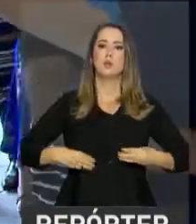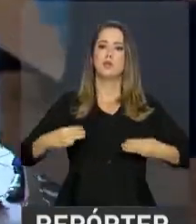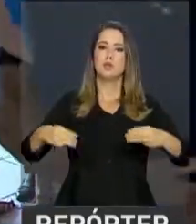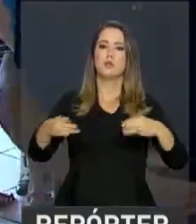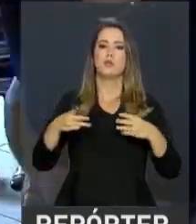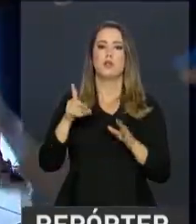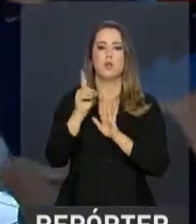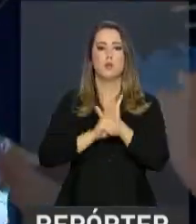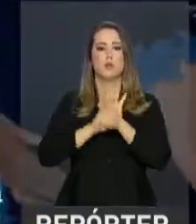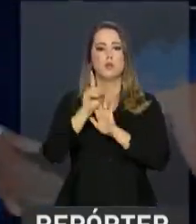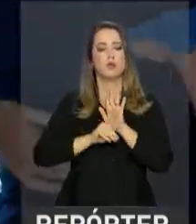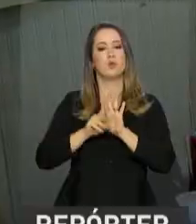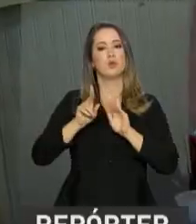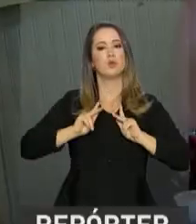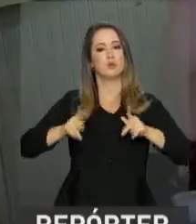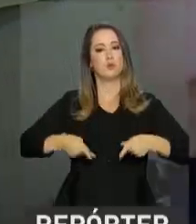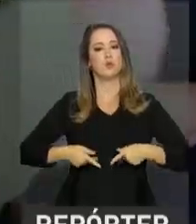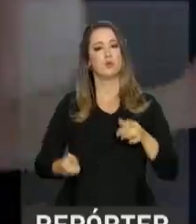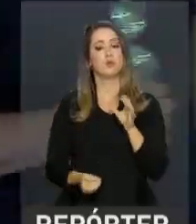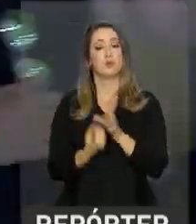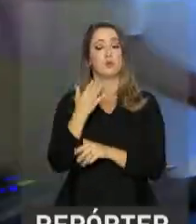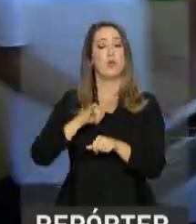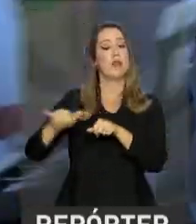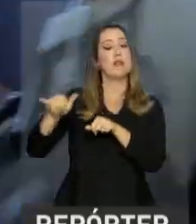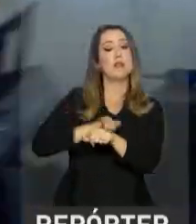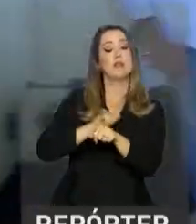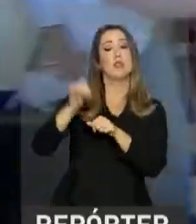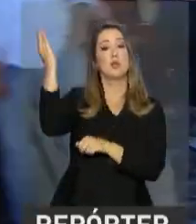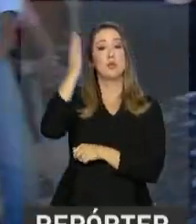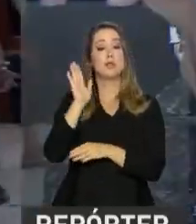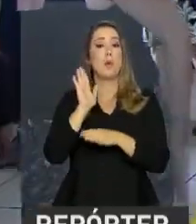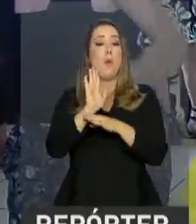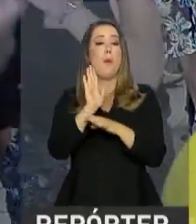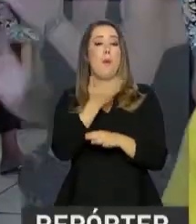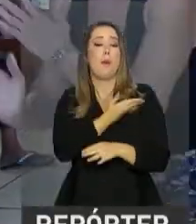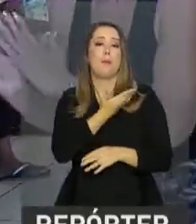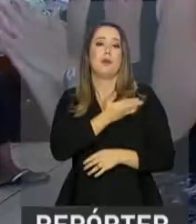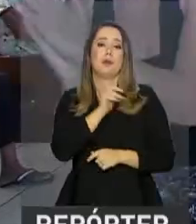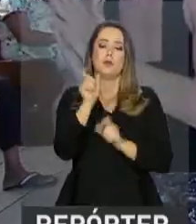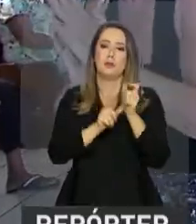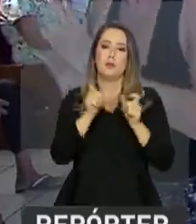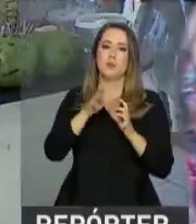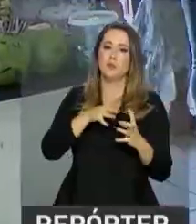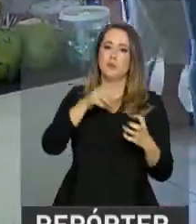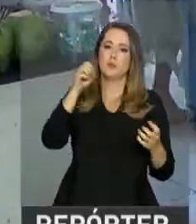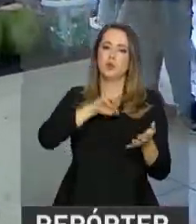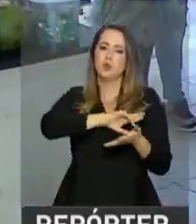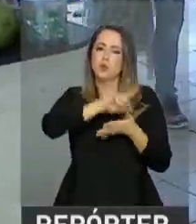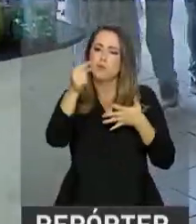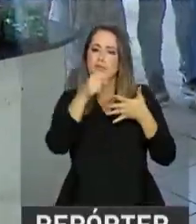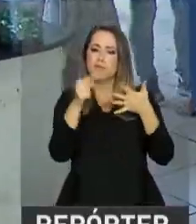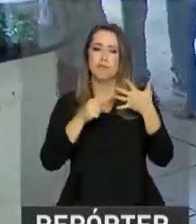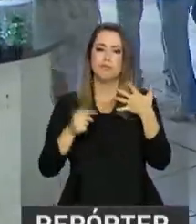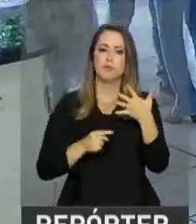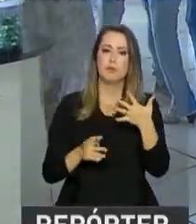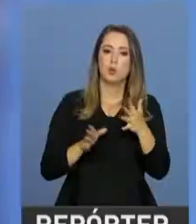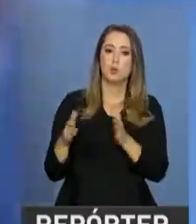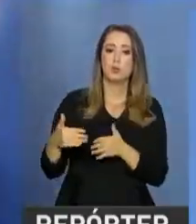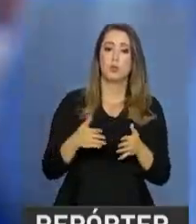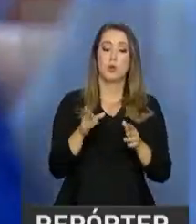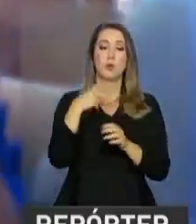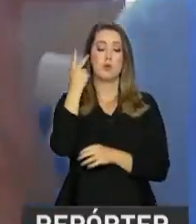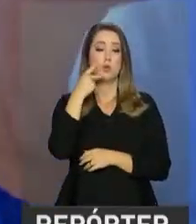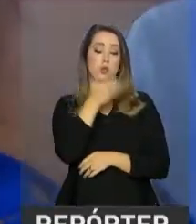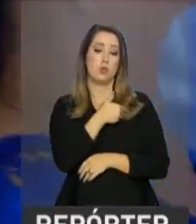Humanos criou a Estratégia Brasil Amigo da Pessoa Idosa. O programa traz um conjunto de ações que vai nortear as